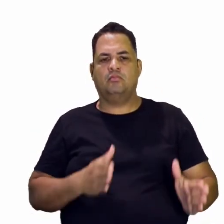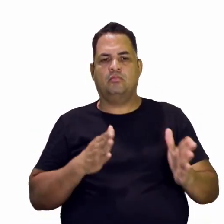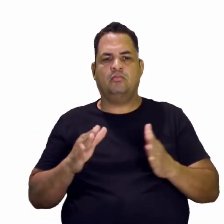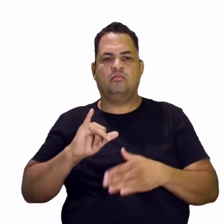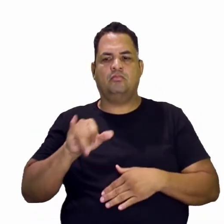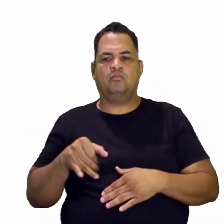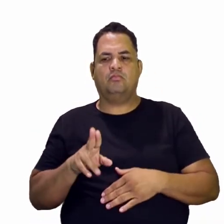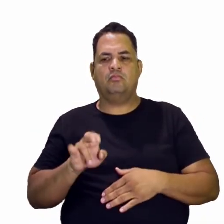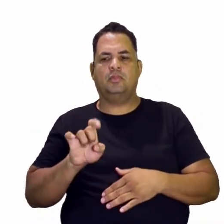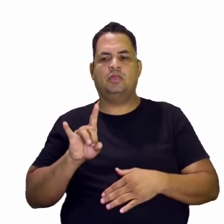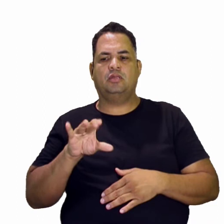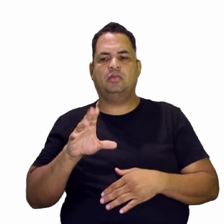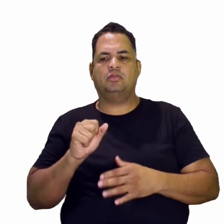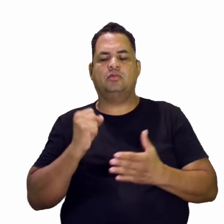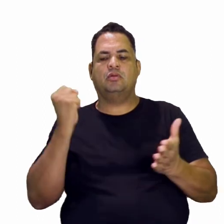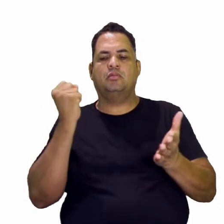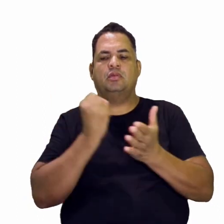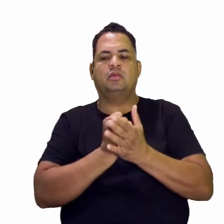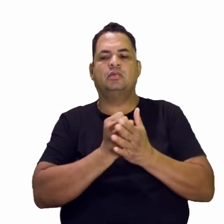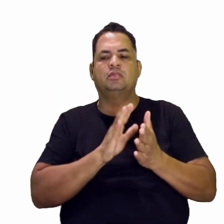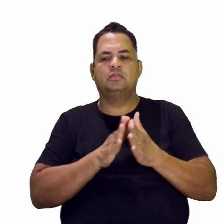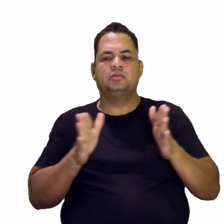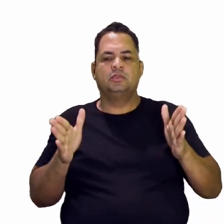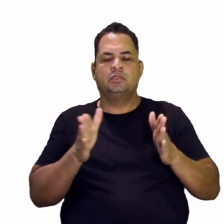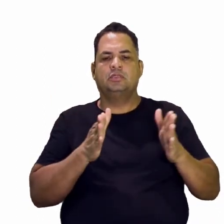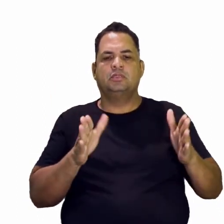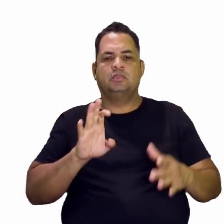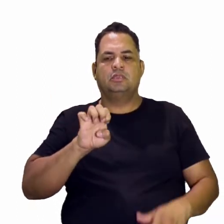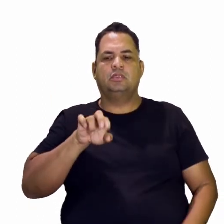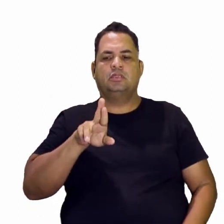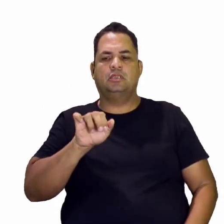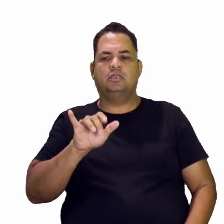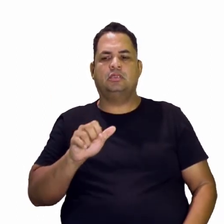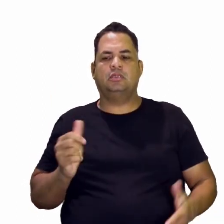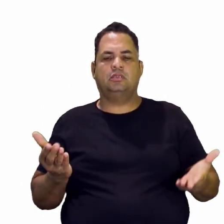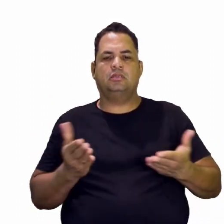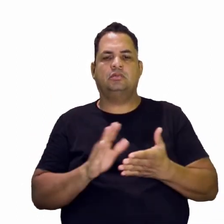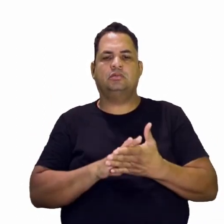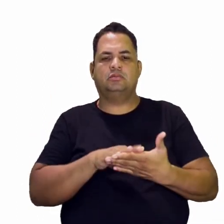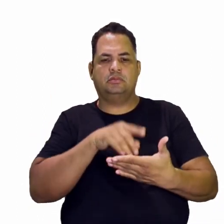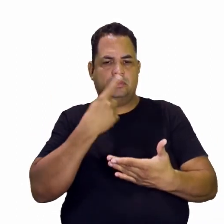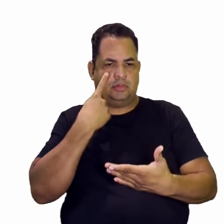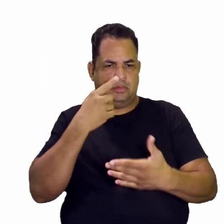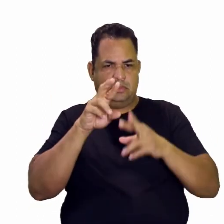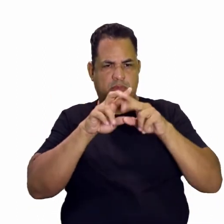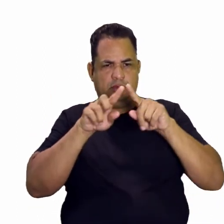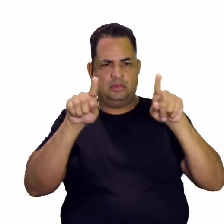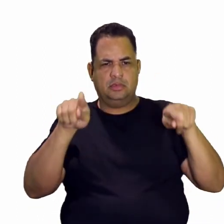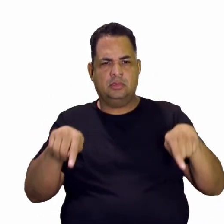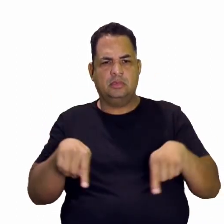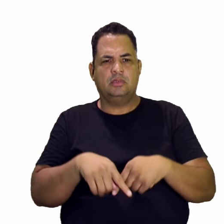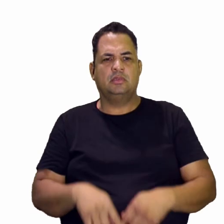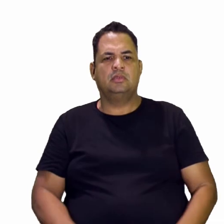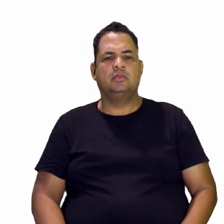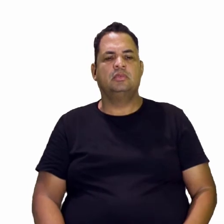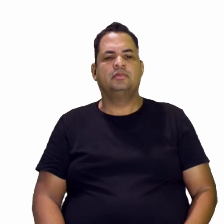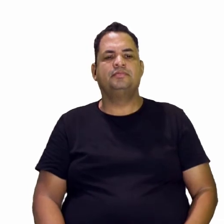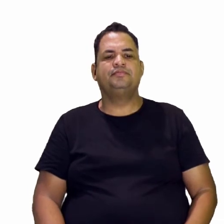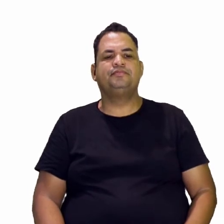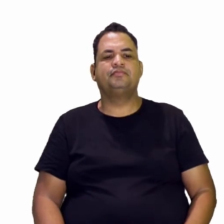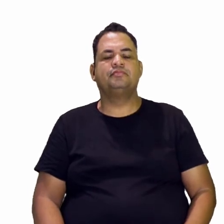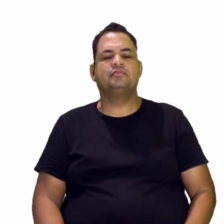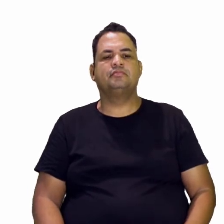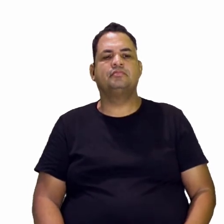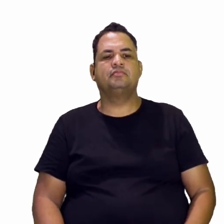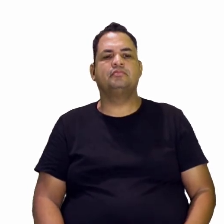é a era que marca esse período? Aí você novamente vai consultar a tabelinha ali. Vamos lá? Então